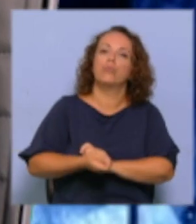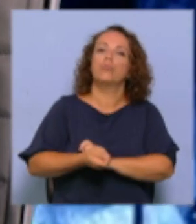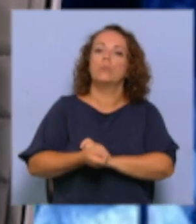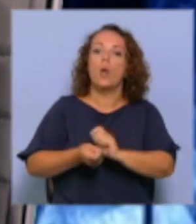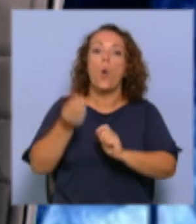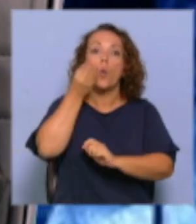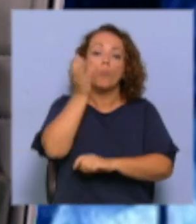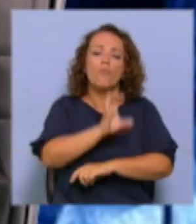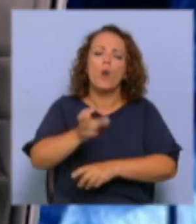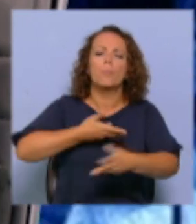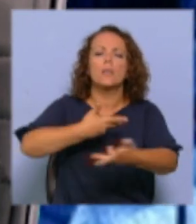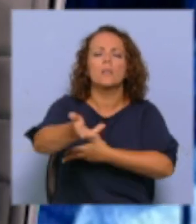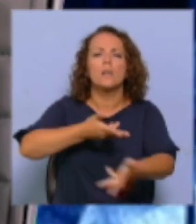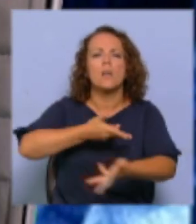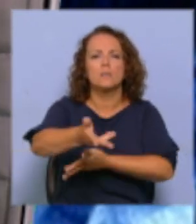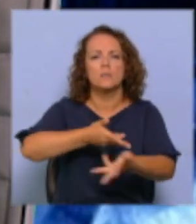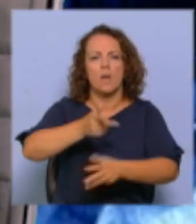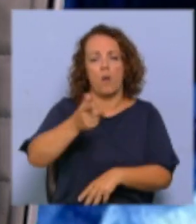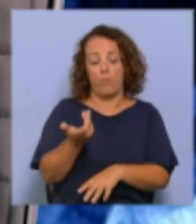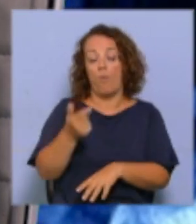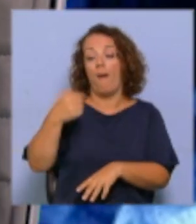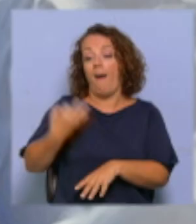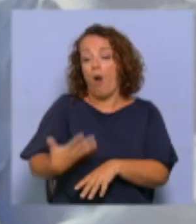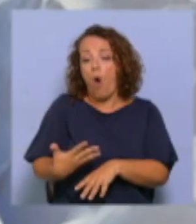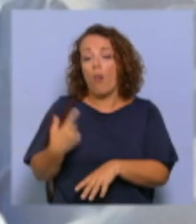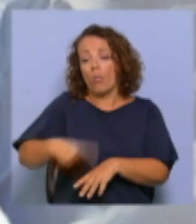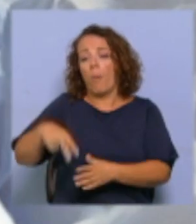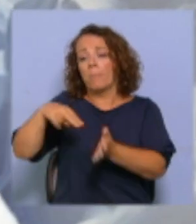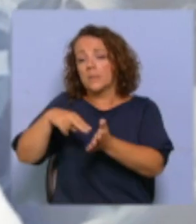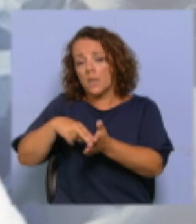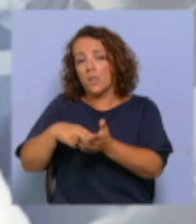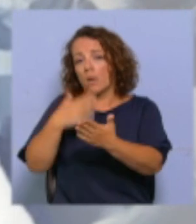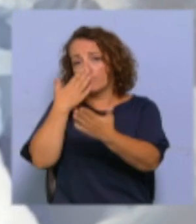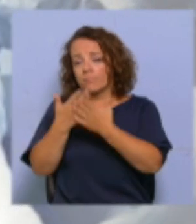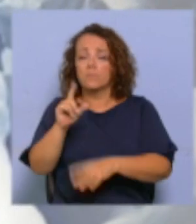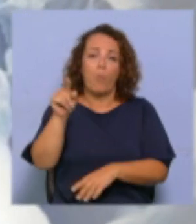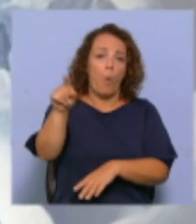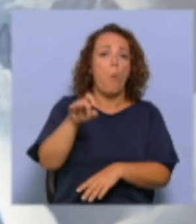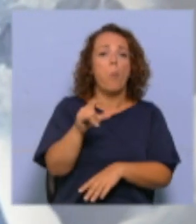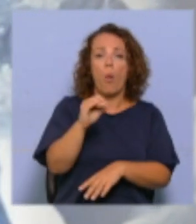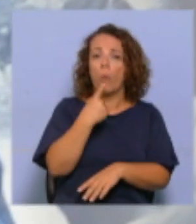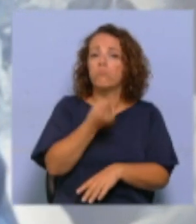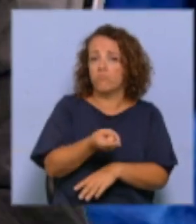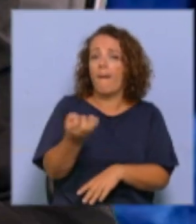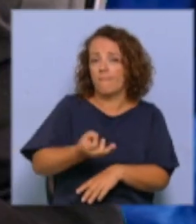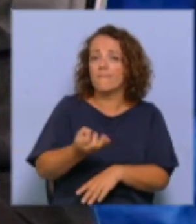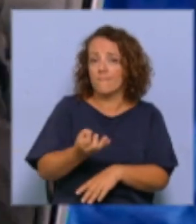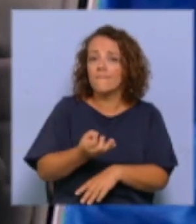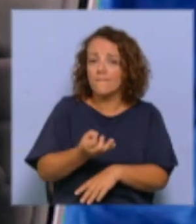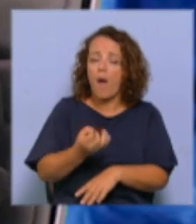interagir. Hoje, para interagir, temos as formas presenciais, mas também temos muito, como o Paulo acabou de dizer, as formas